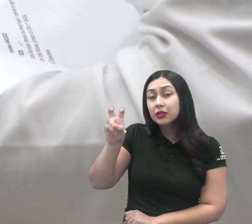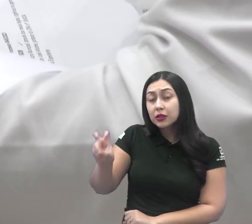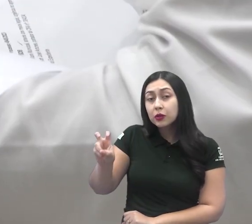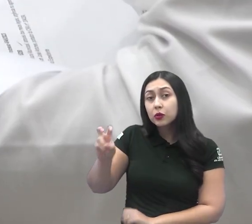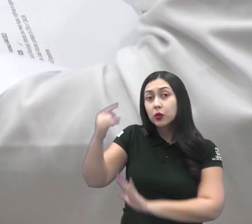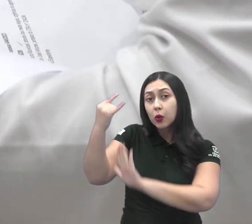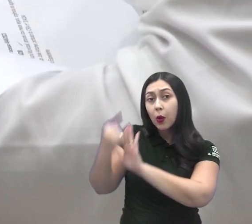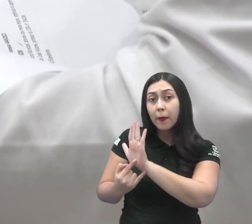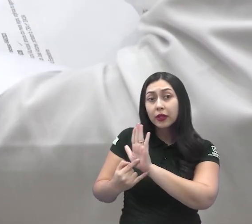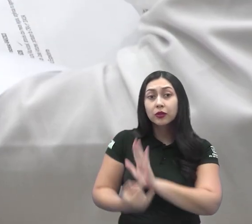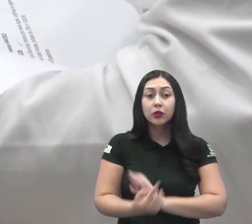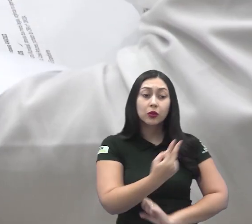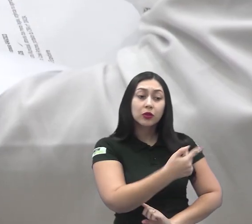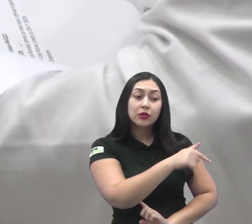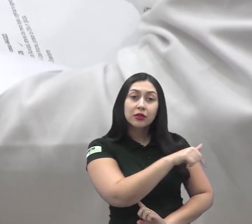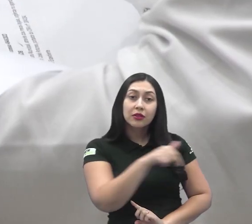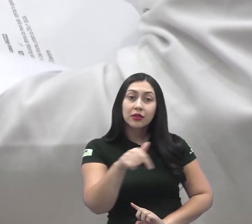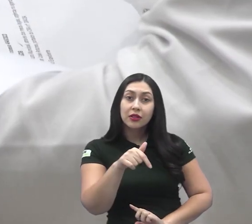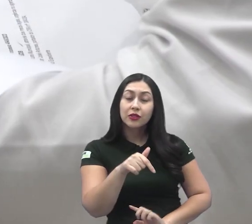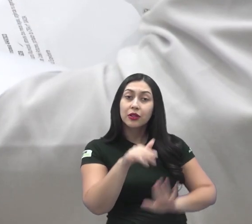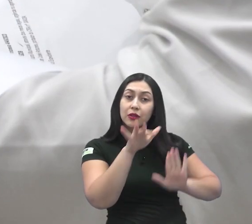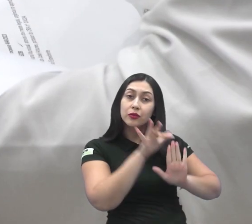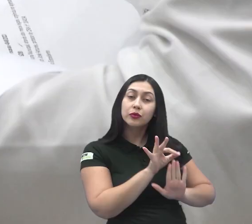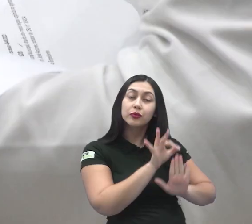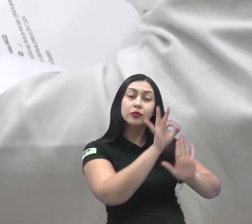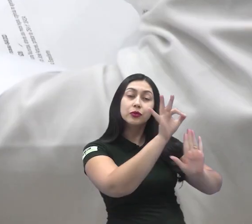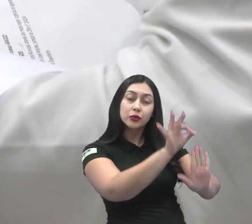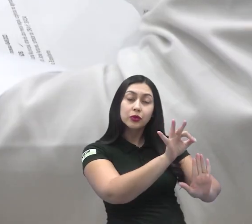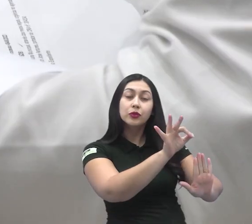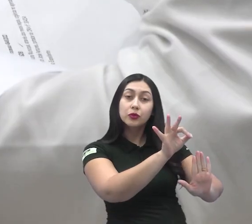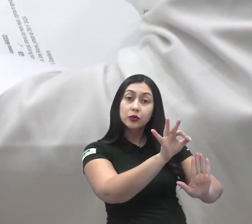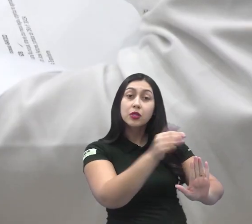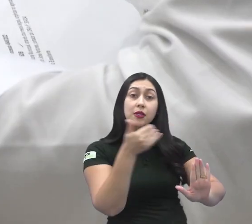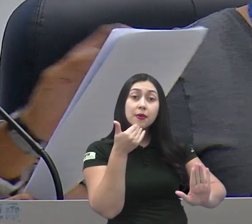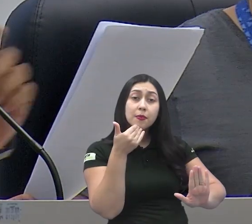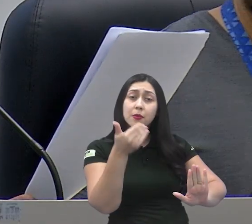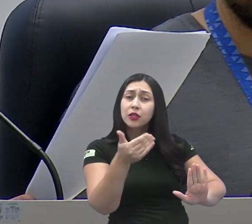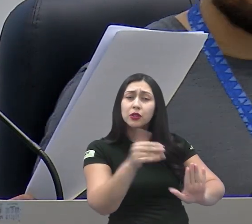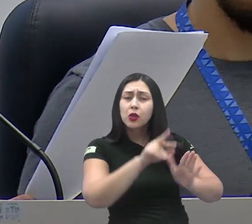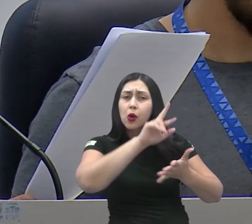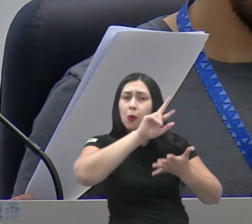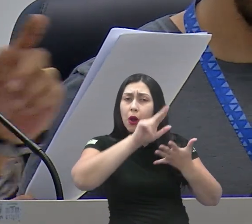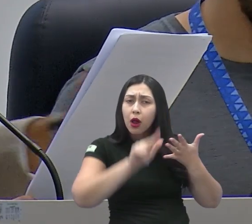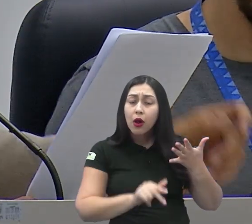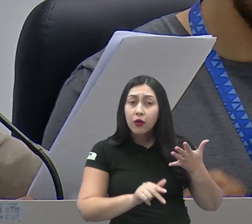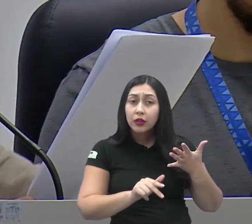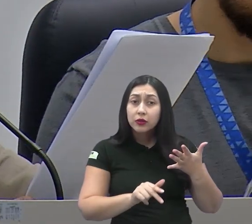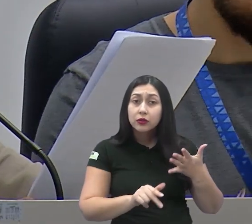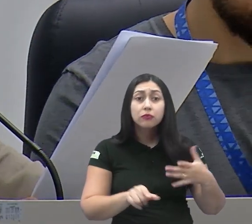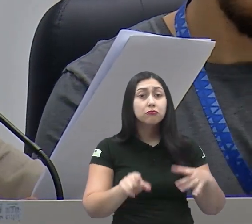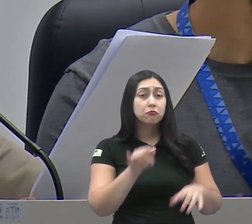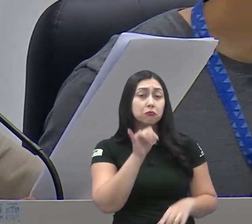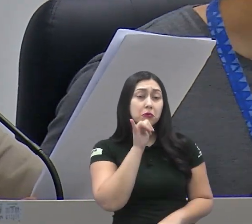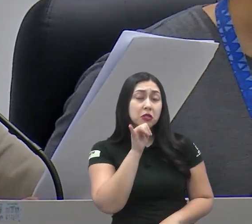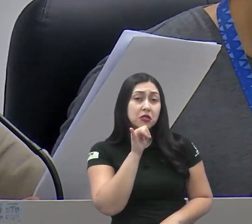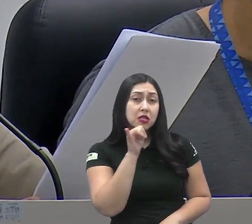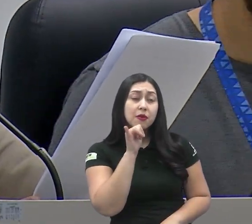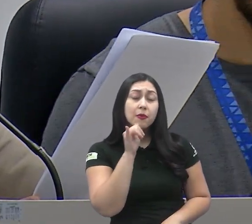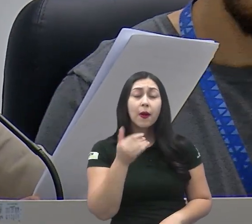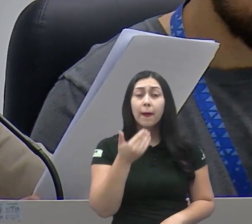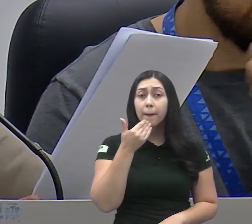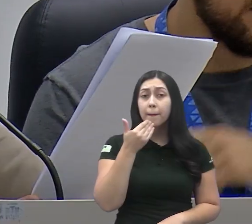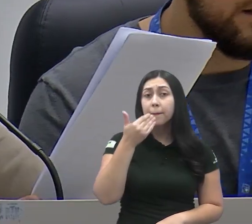documentos, 277 eram indicações com pedidos diversos. Faziam parte das solicitações demandas